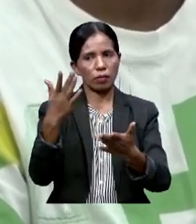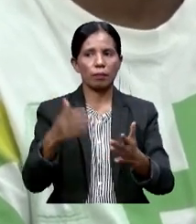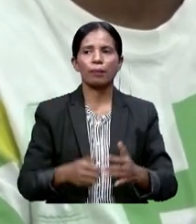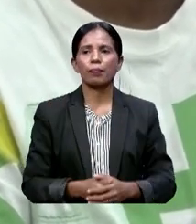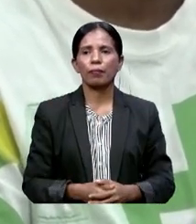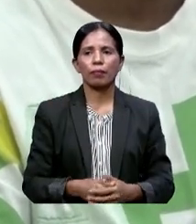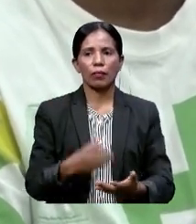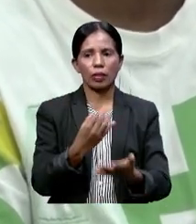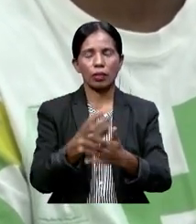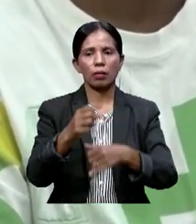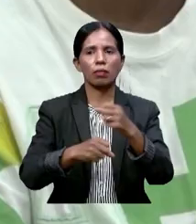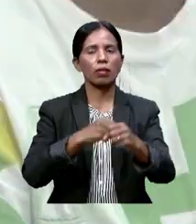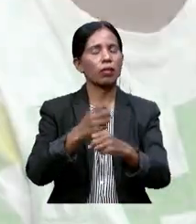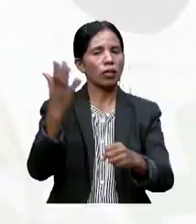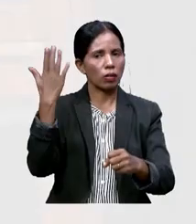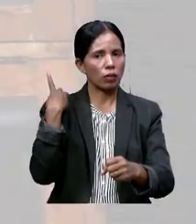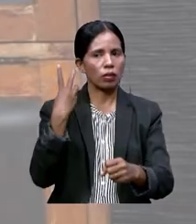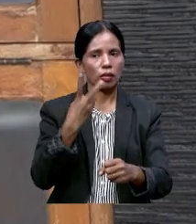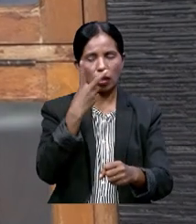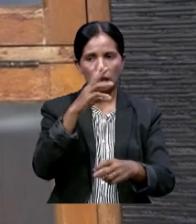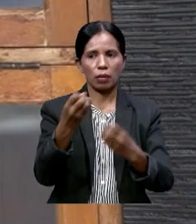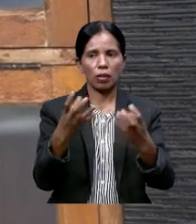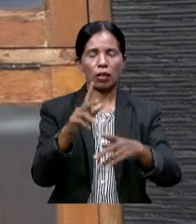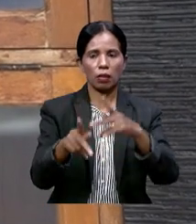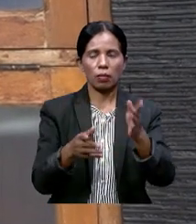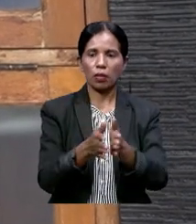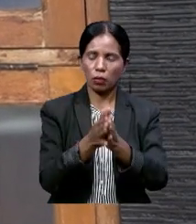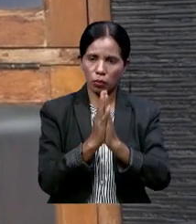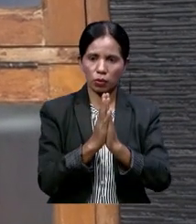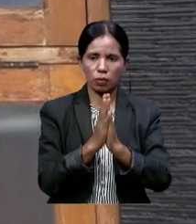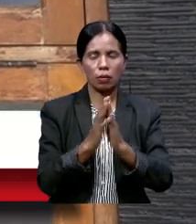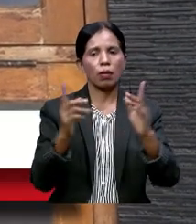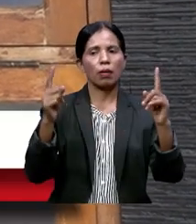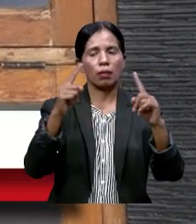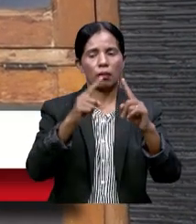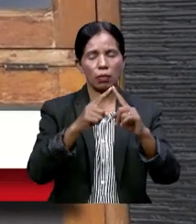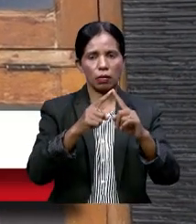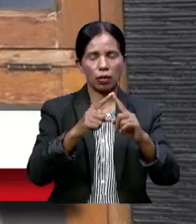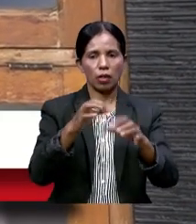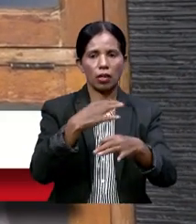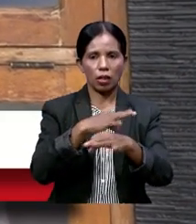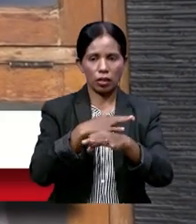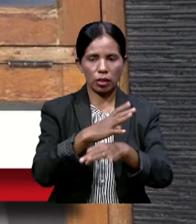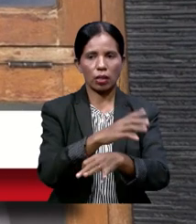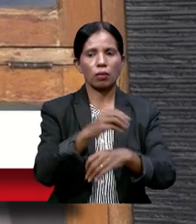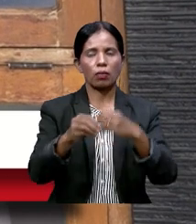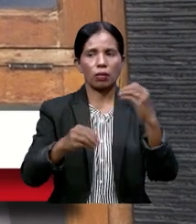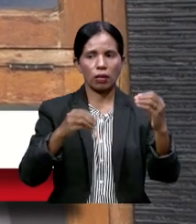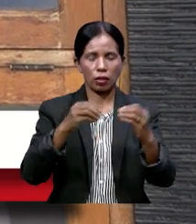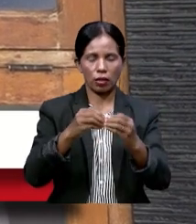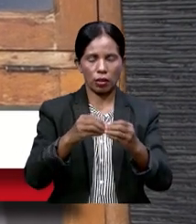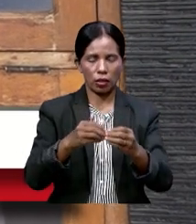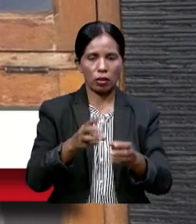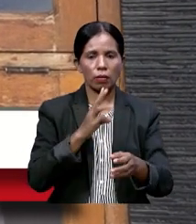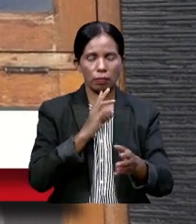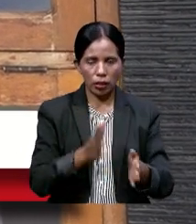orçamento vale tinang kutuk nian ita rebar kliu ke komunidade husu ba reabilitação ba drenagem lilo Valeta sira